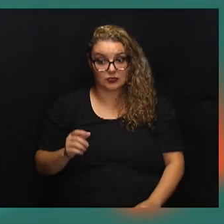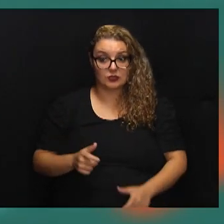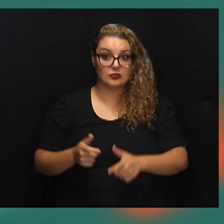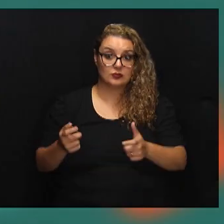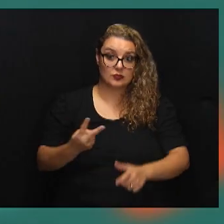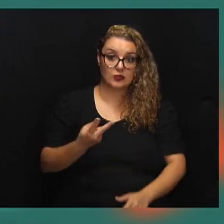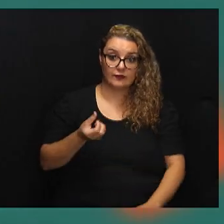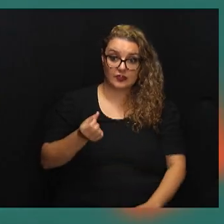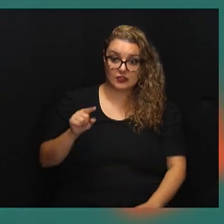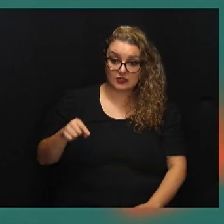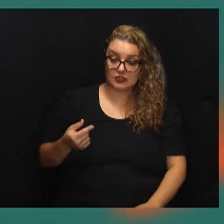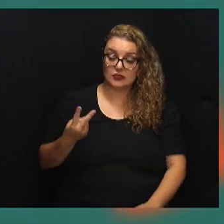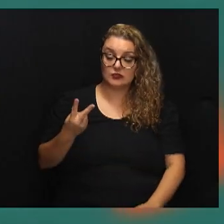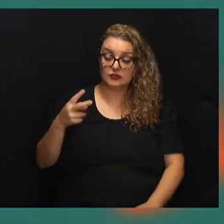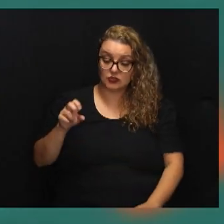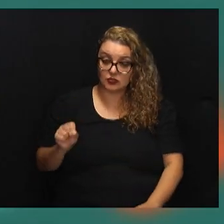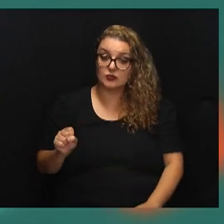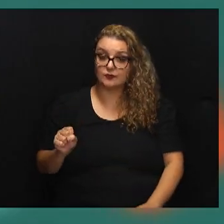de R$